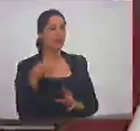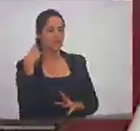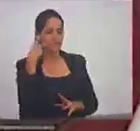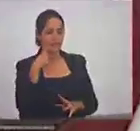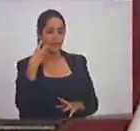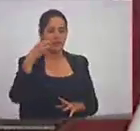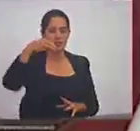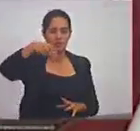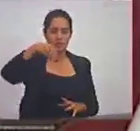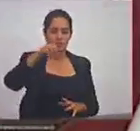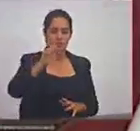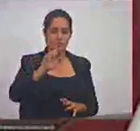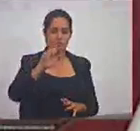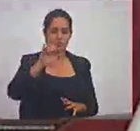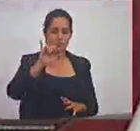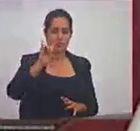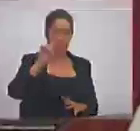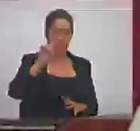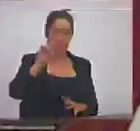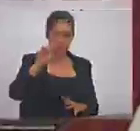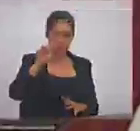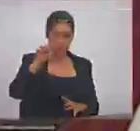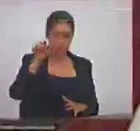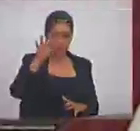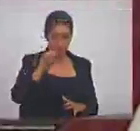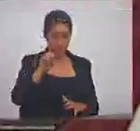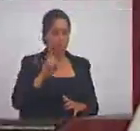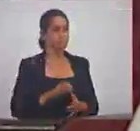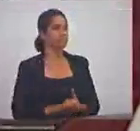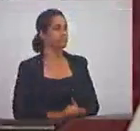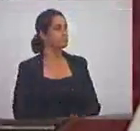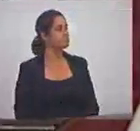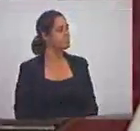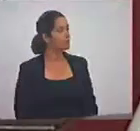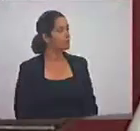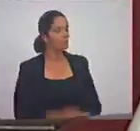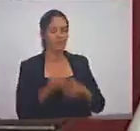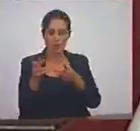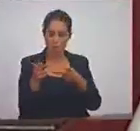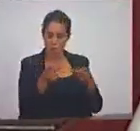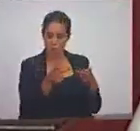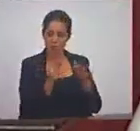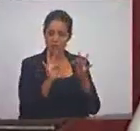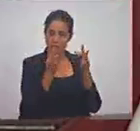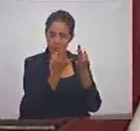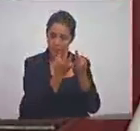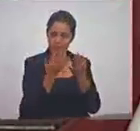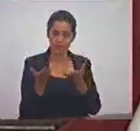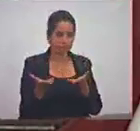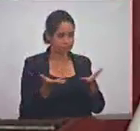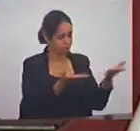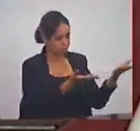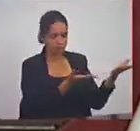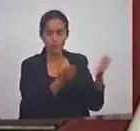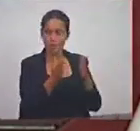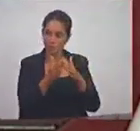autor da homenagem. Eu convido a dona Ilza e seus familiares para que venham